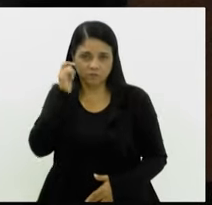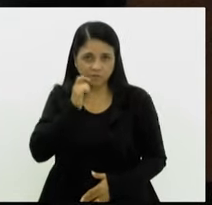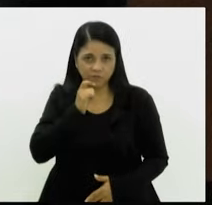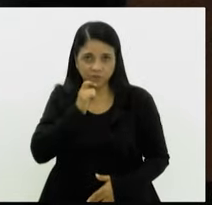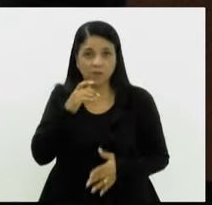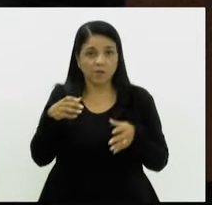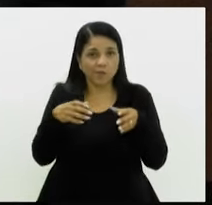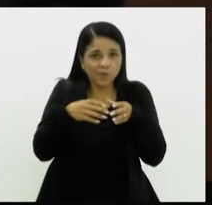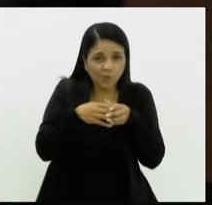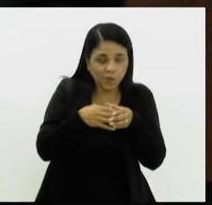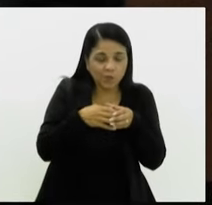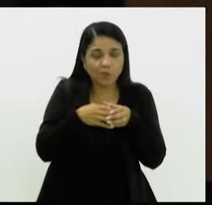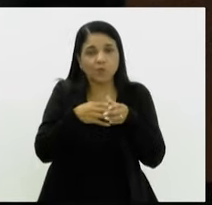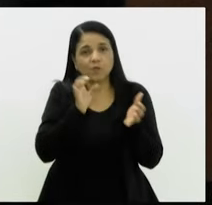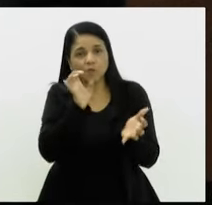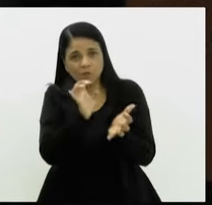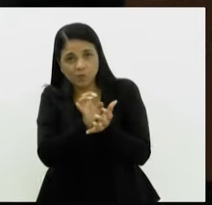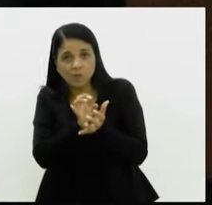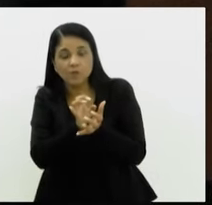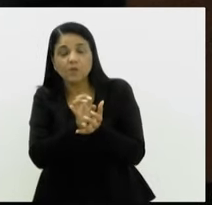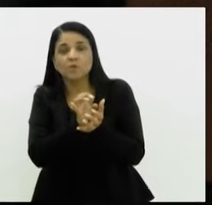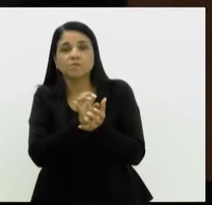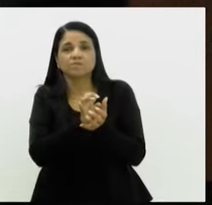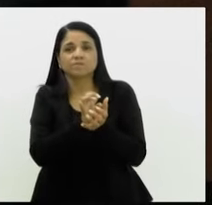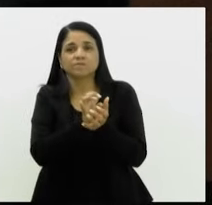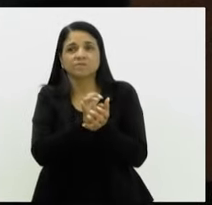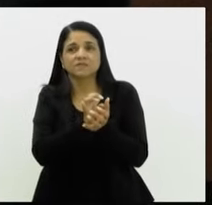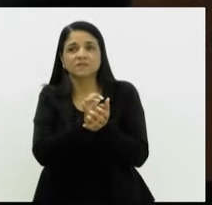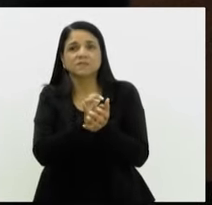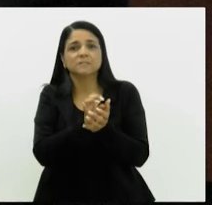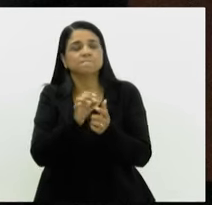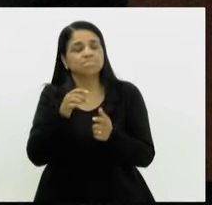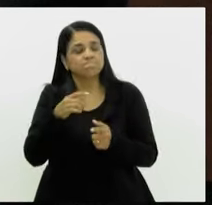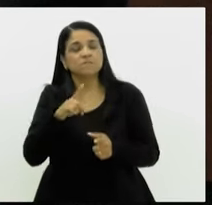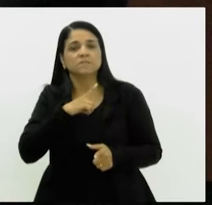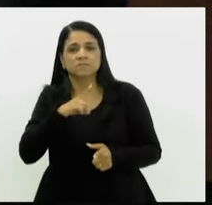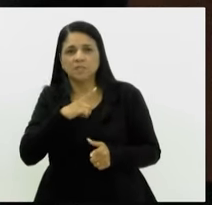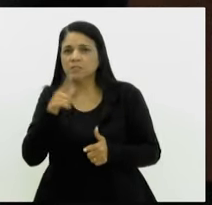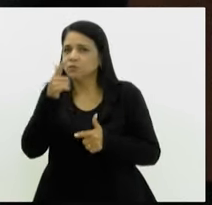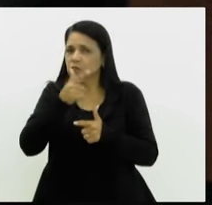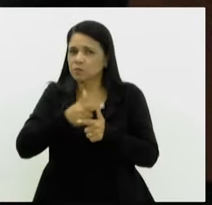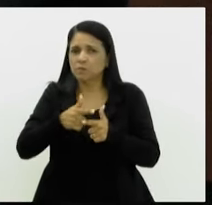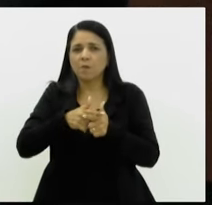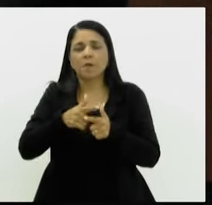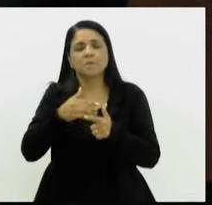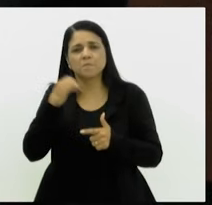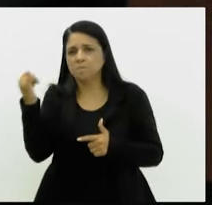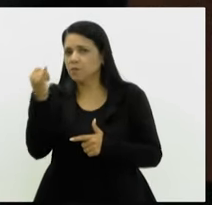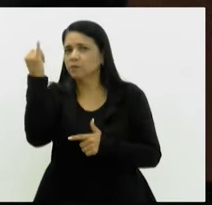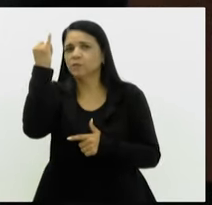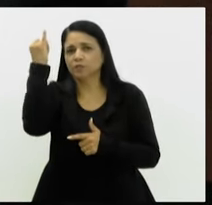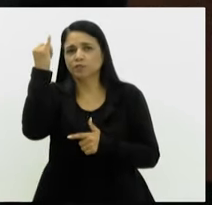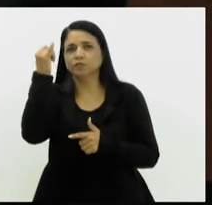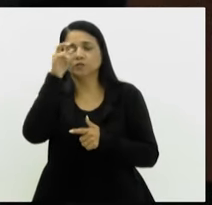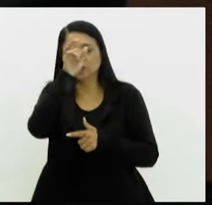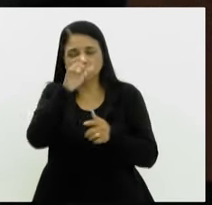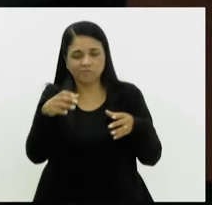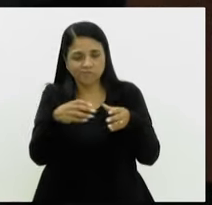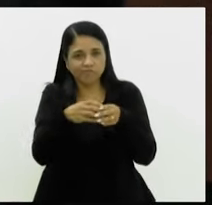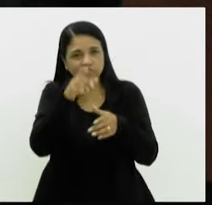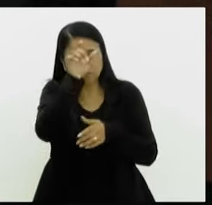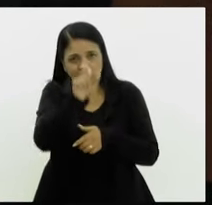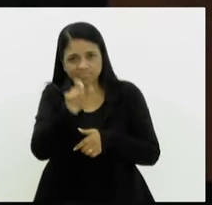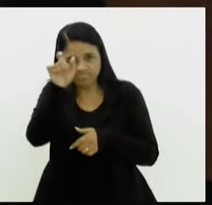a sua equipe, dizendo que esta tem sido uma demanda muito, muito importante da Comissão da Pessoa com